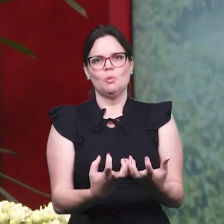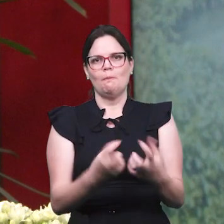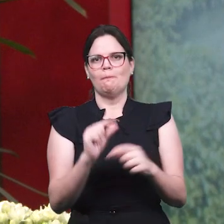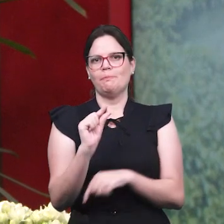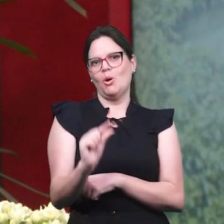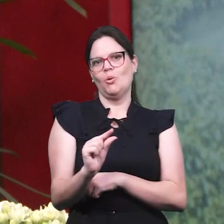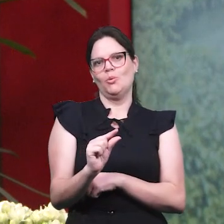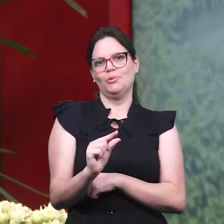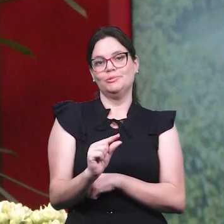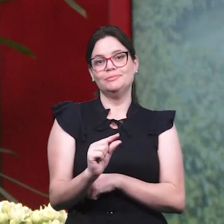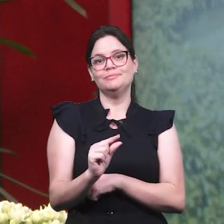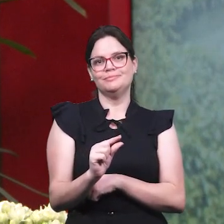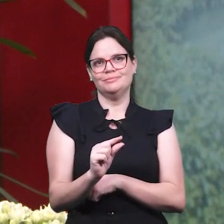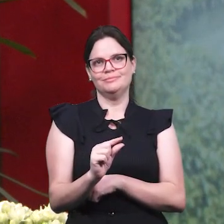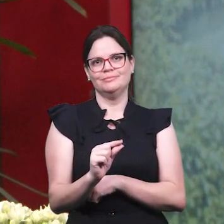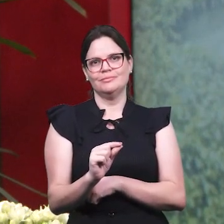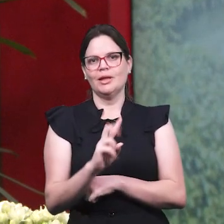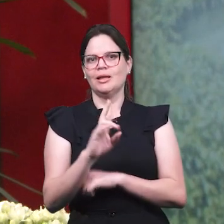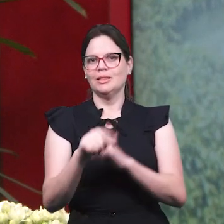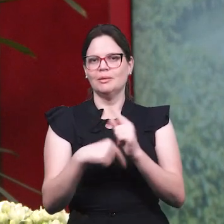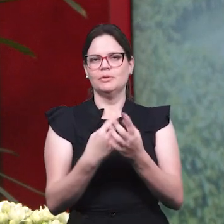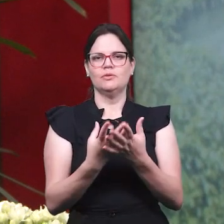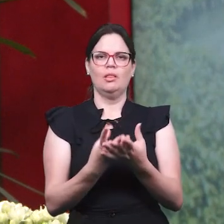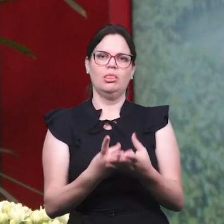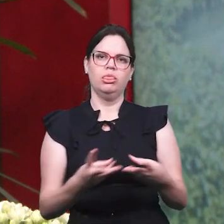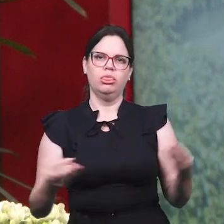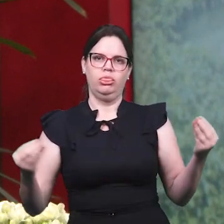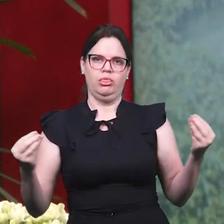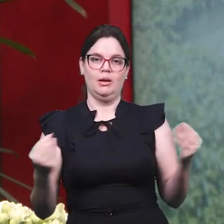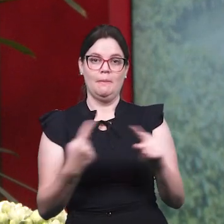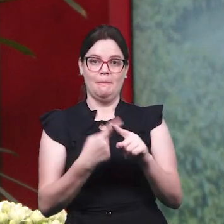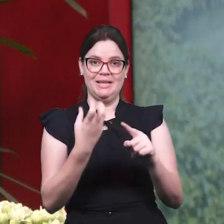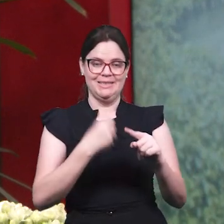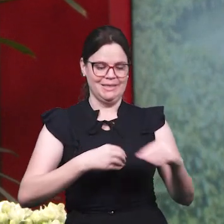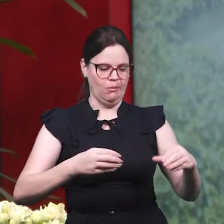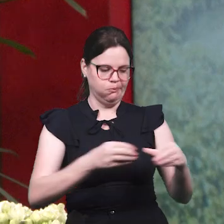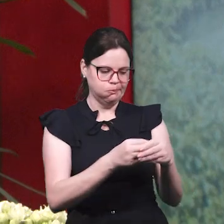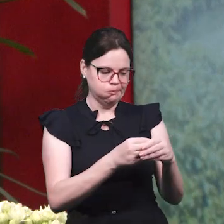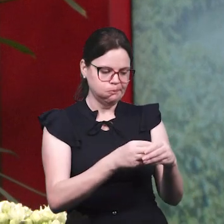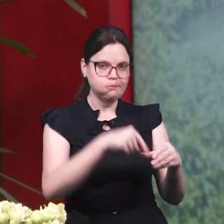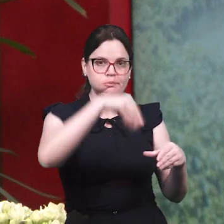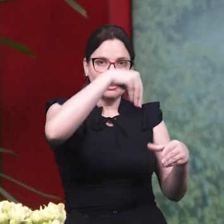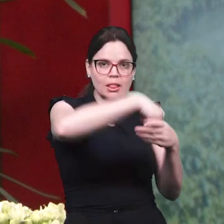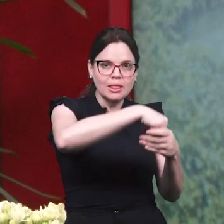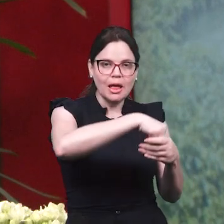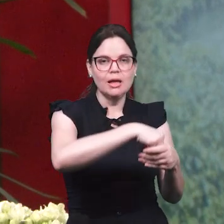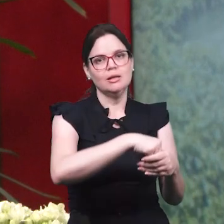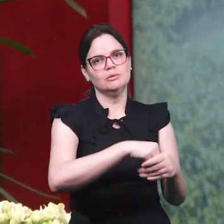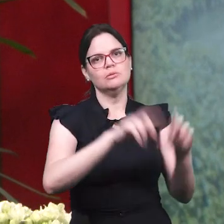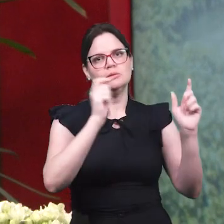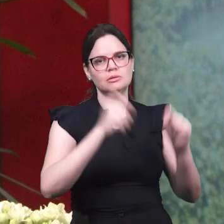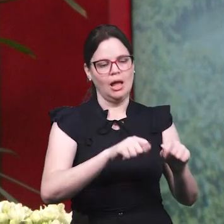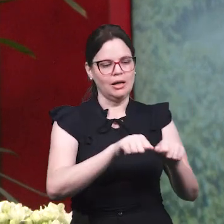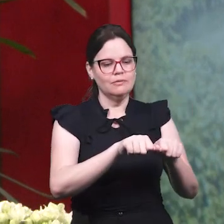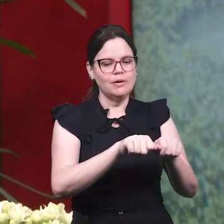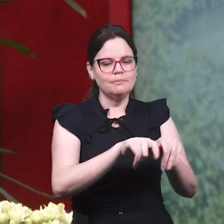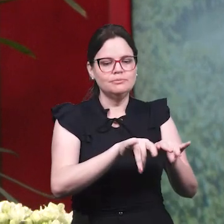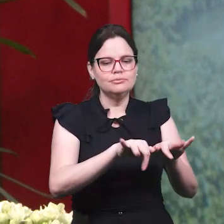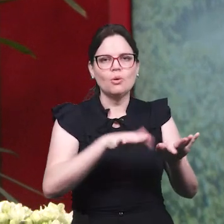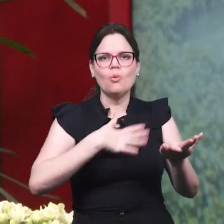planta e eles vão lixiviar muito, eles vão se perder muito, principalmente em épocas de muita chuva. A chuva tende